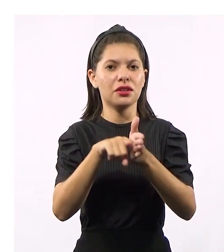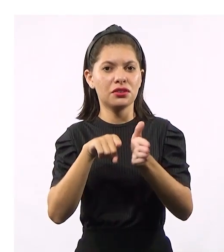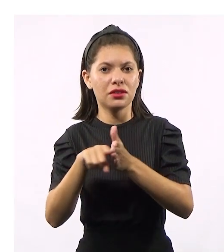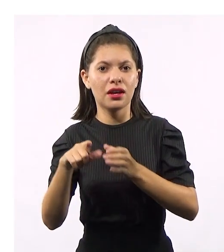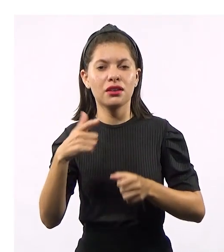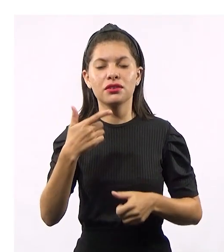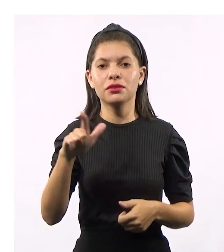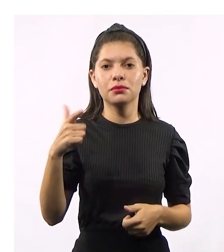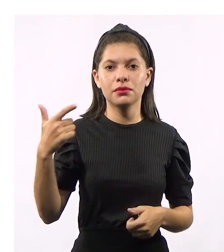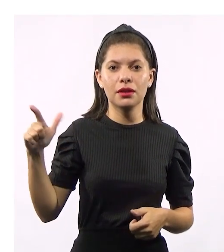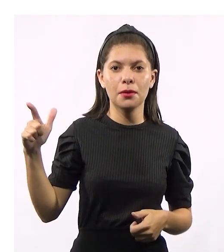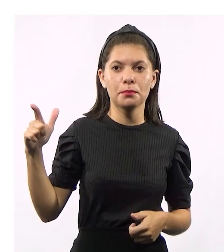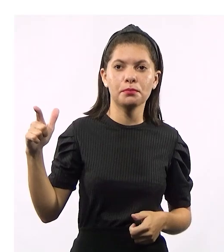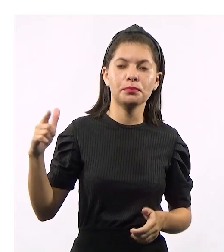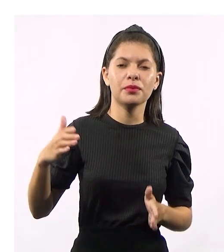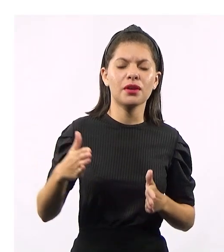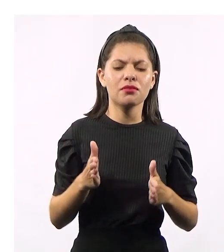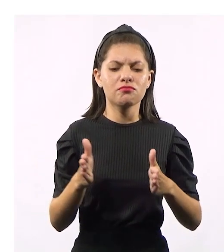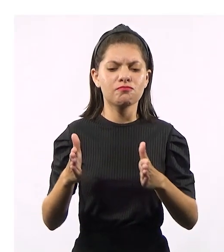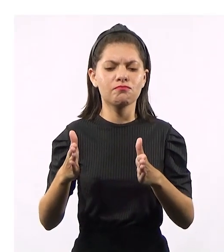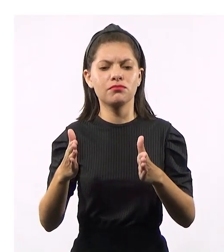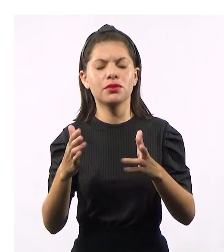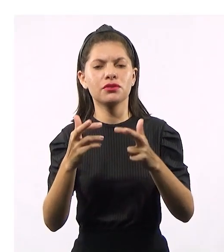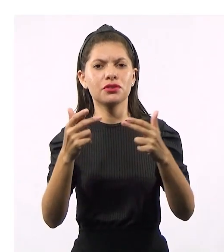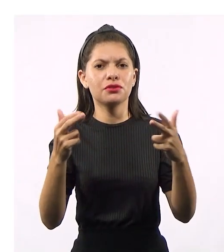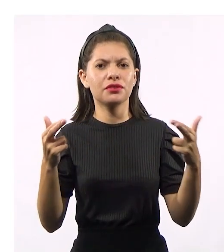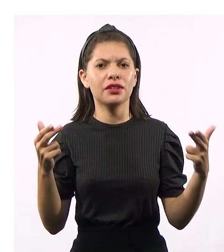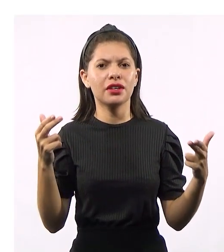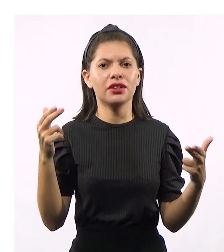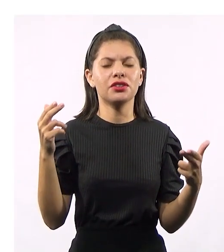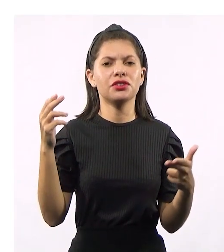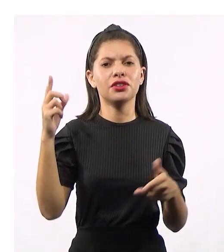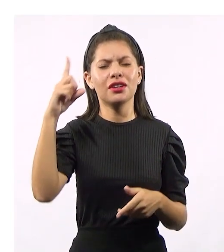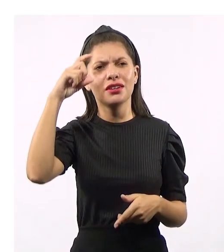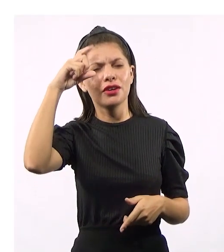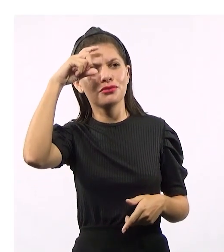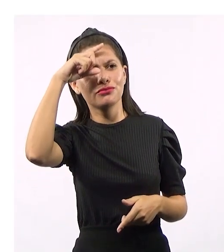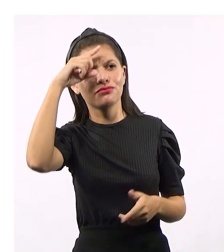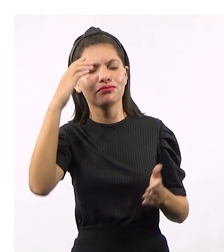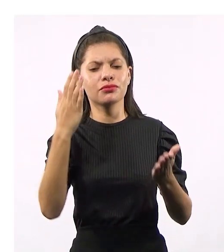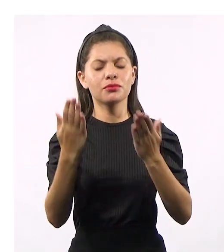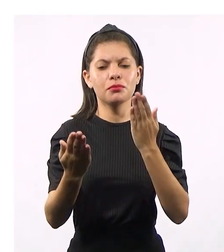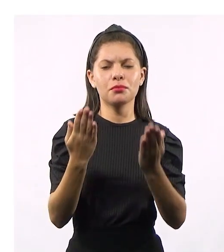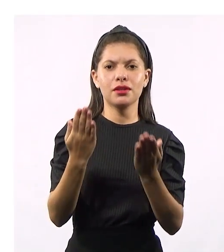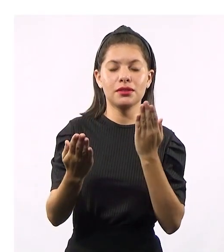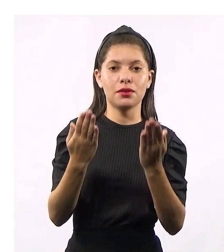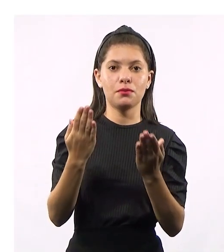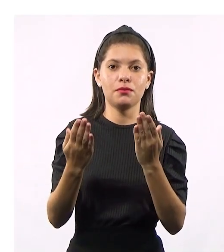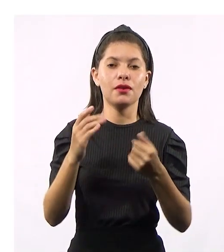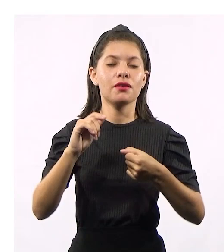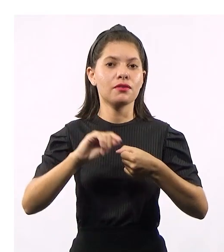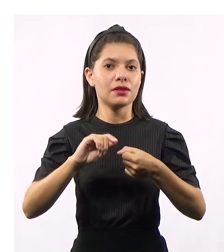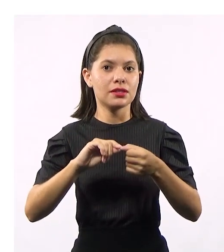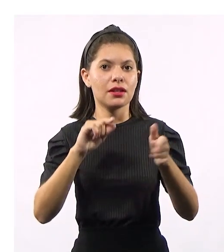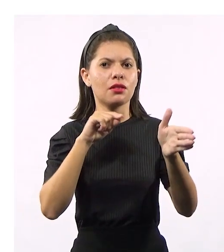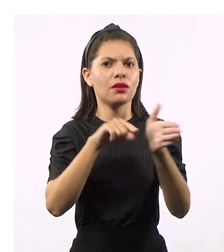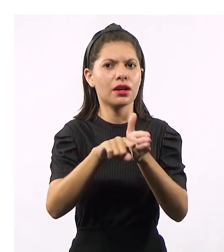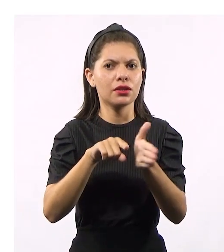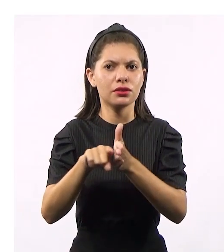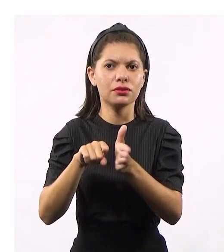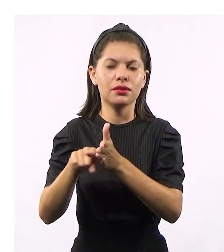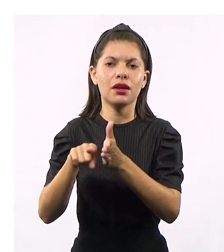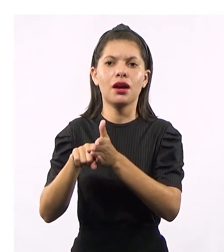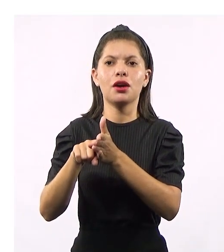eu posso ir para caminhos diferentes e dificultar a comparação. Então, fazendo o questionário, principalmente com